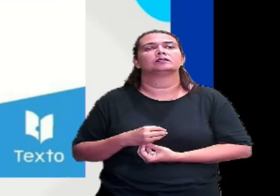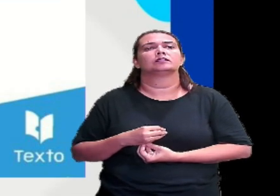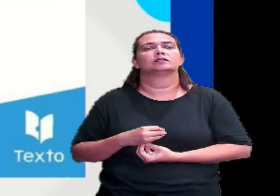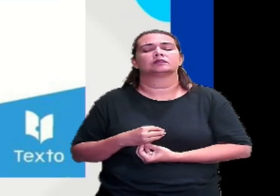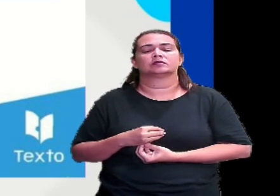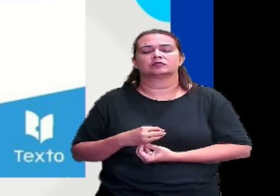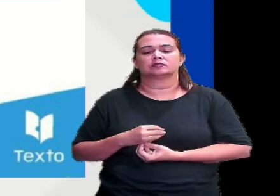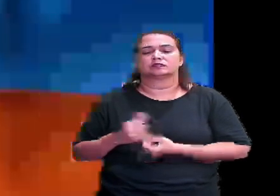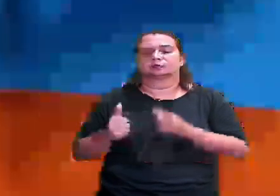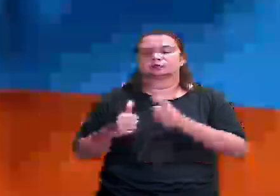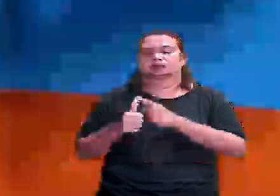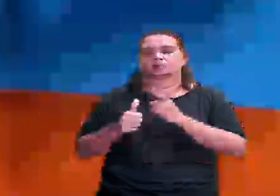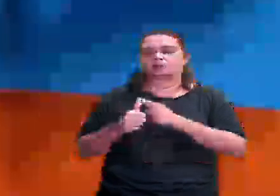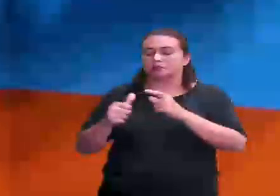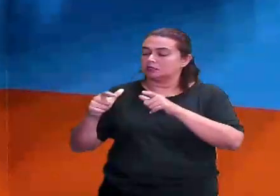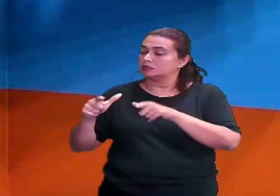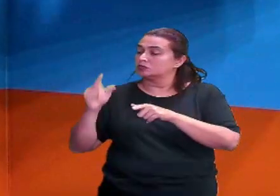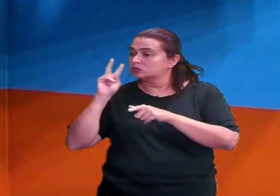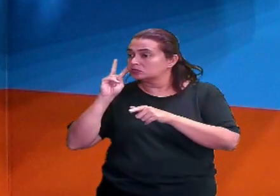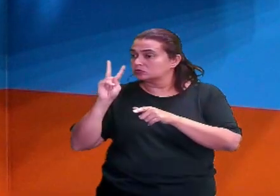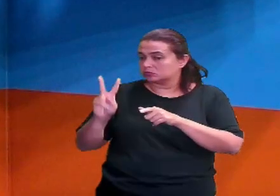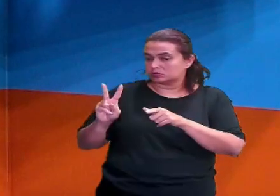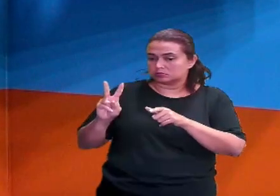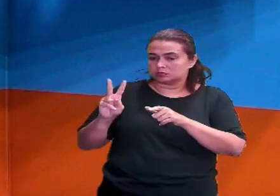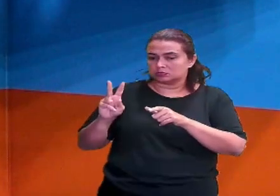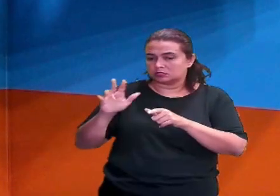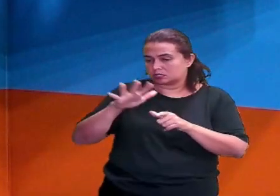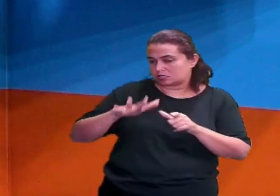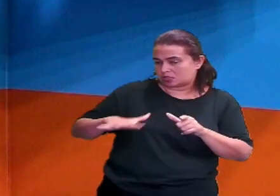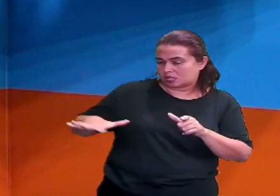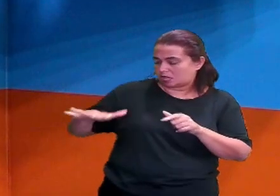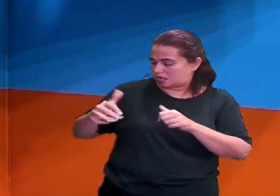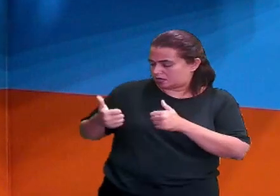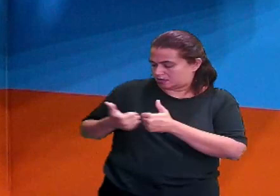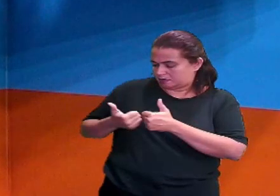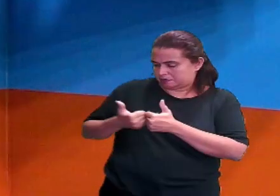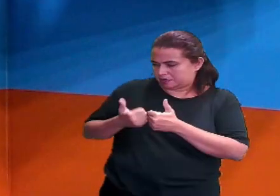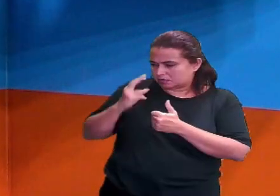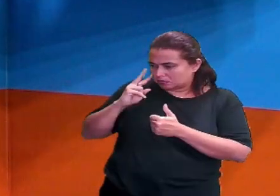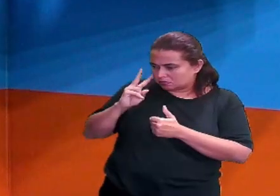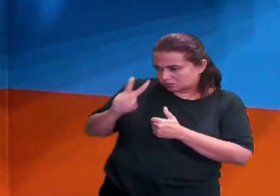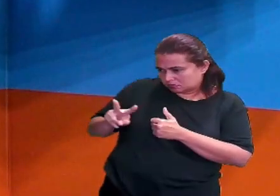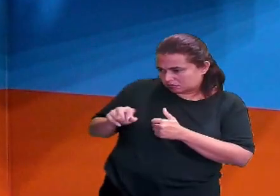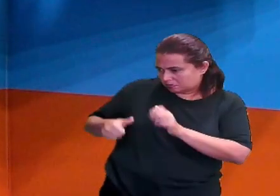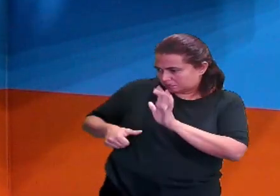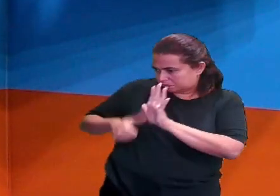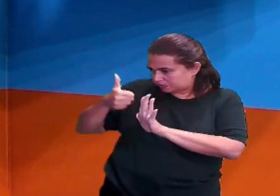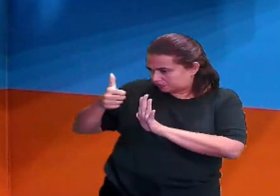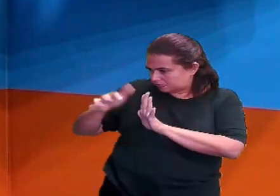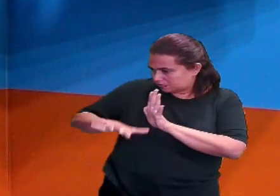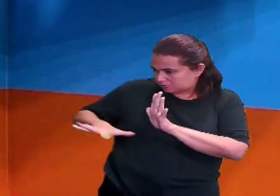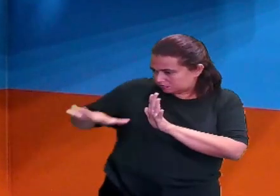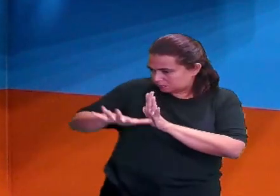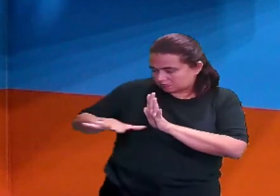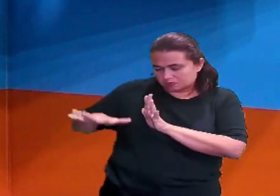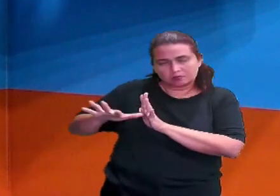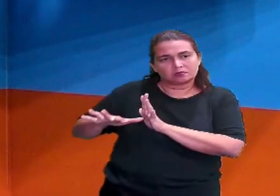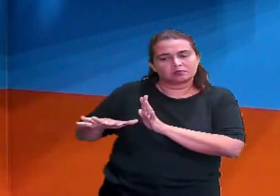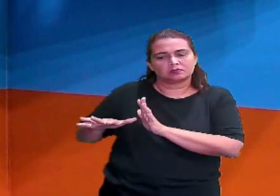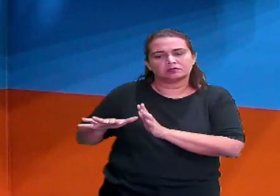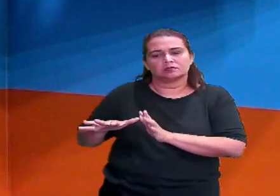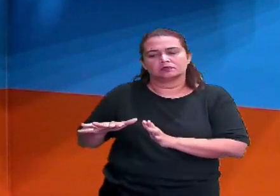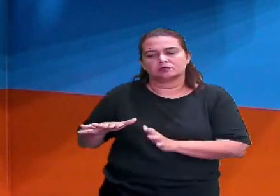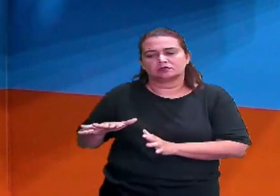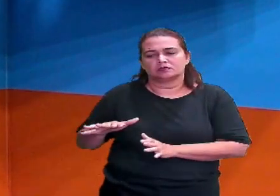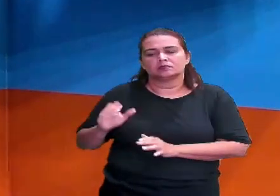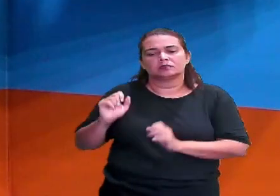ver quem é o primeiro plano. É a área mais próxima, onde se pode observar o maior número de